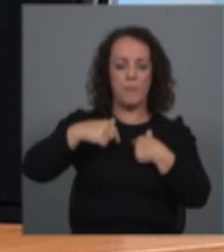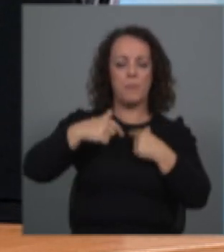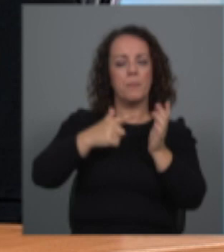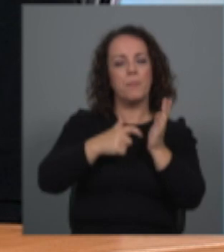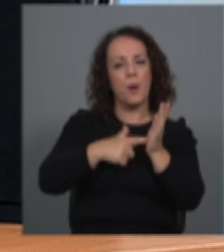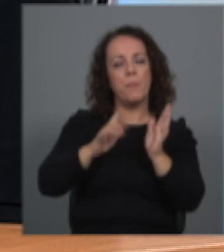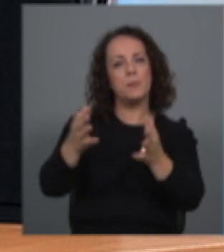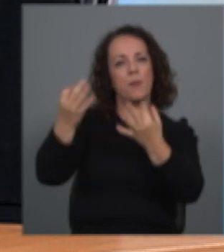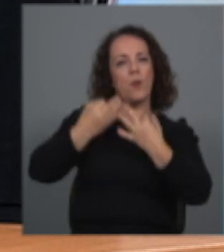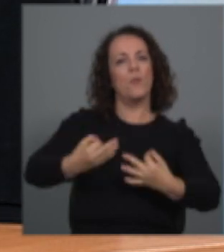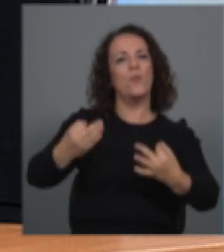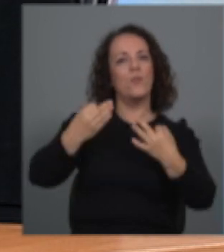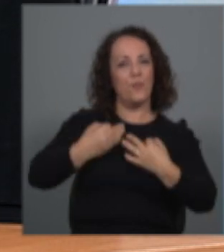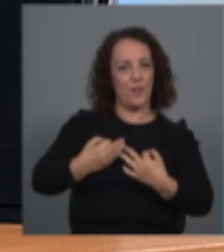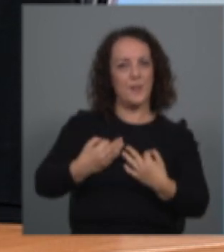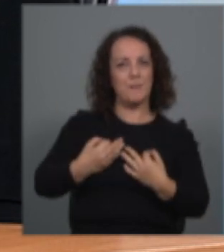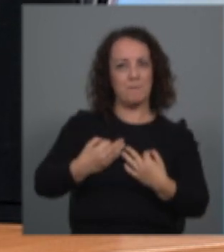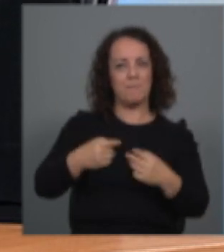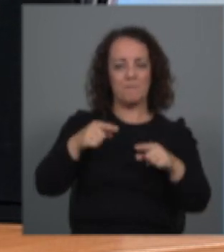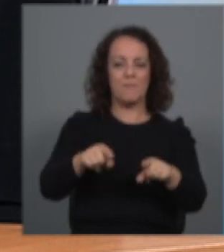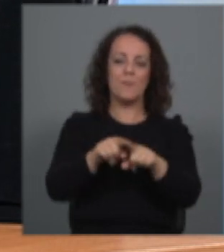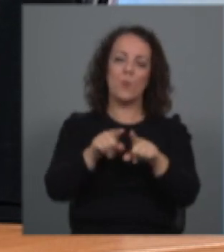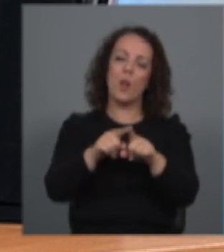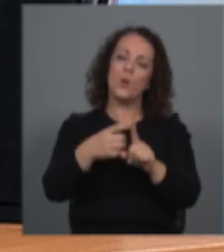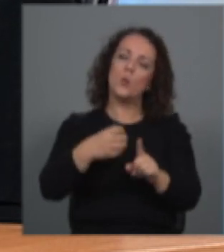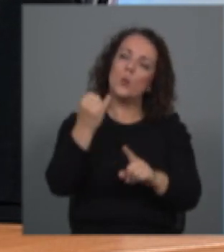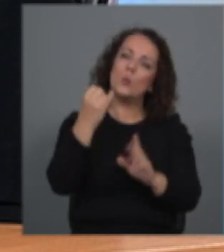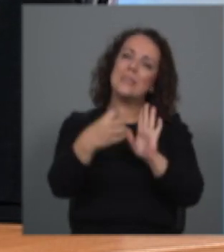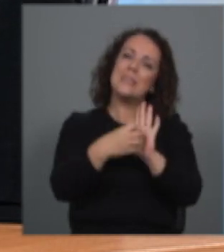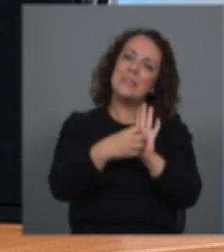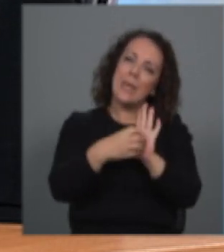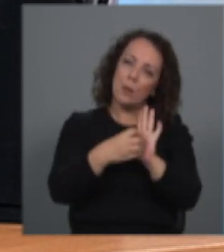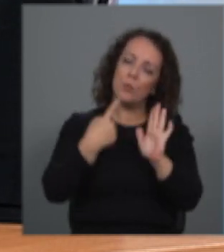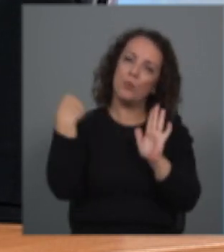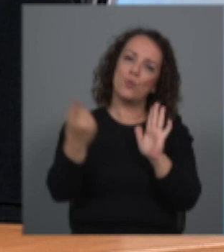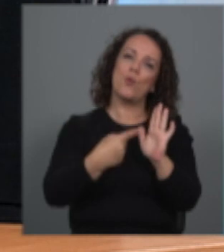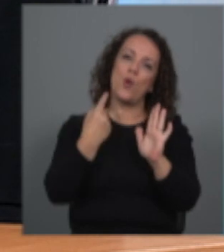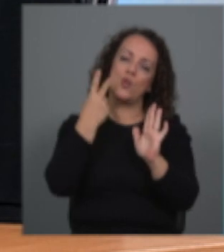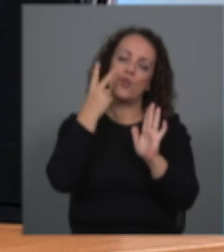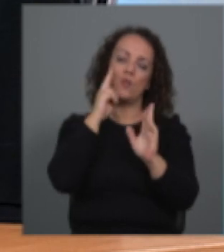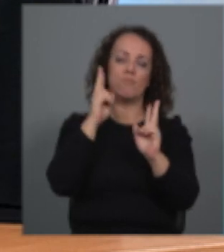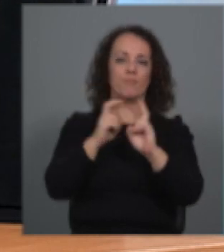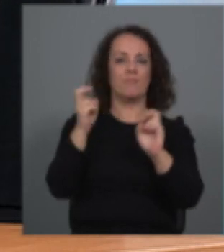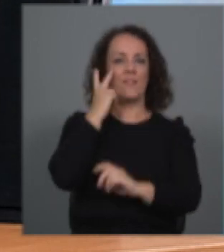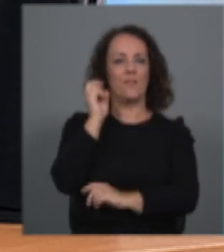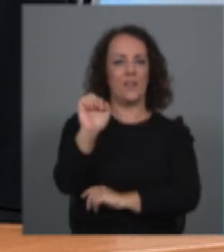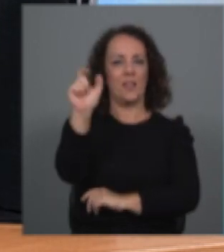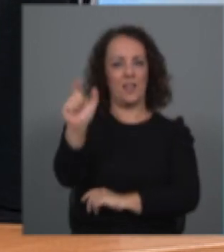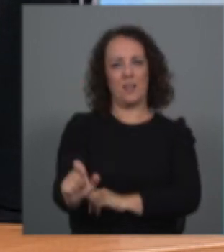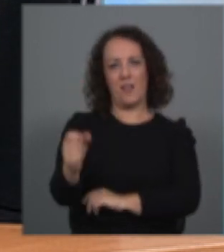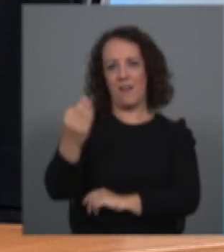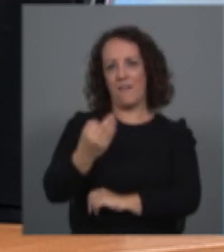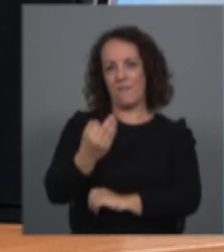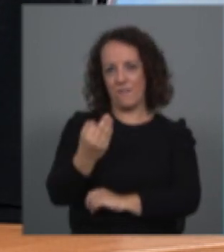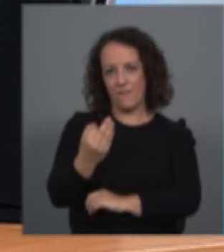E pronto, penso que esta é um ícone que nós encontramos na vida de São Francisco e que encontramos